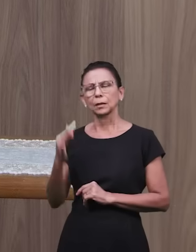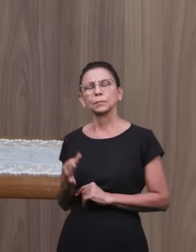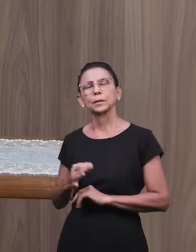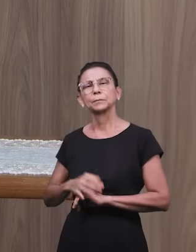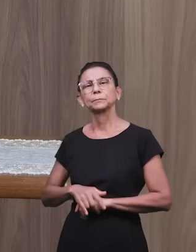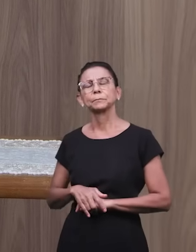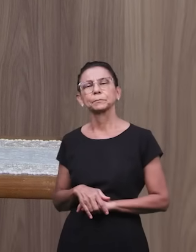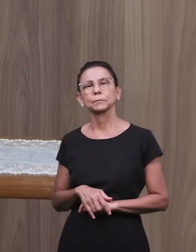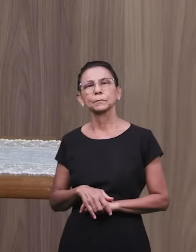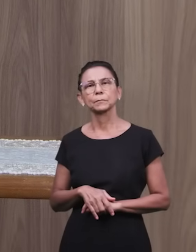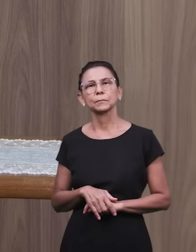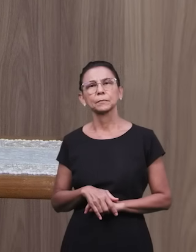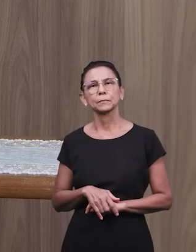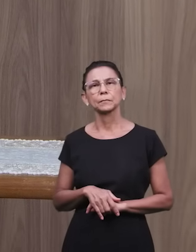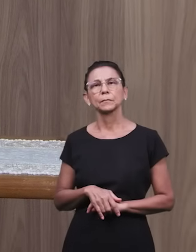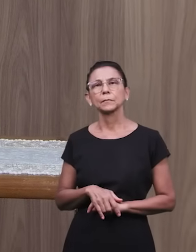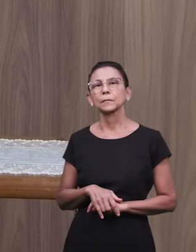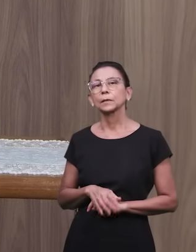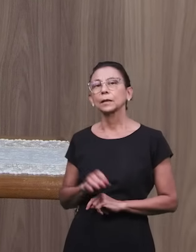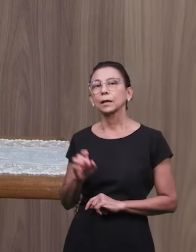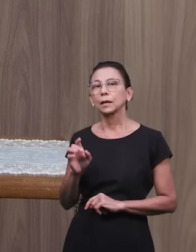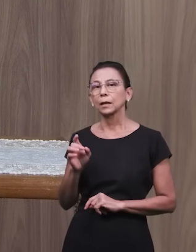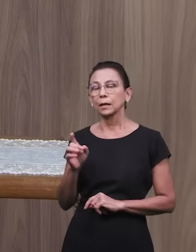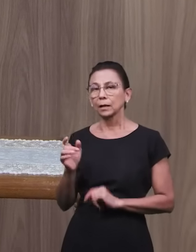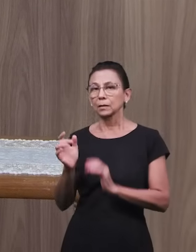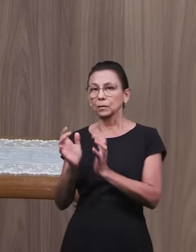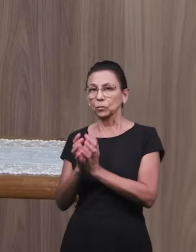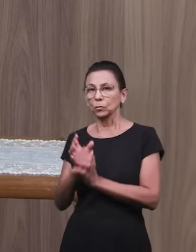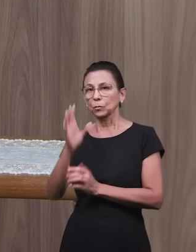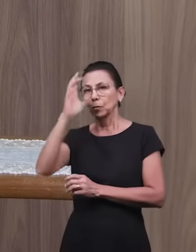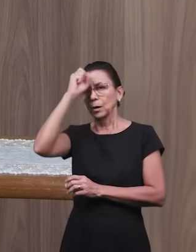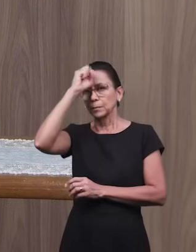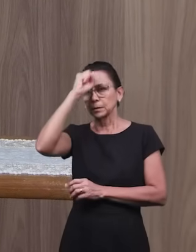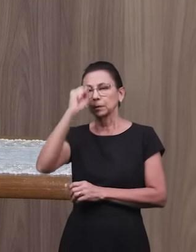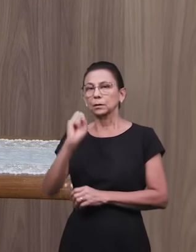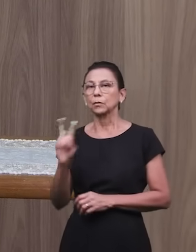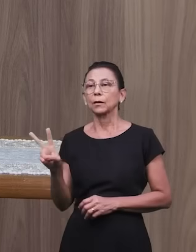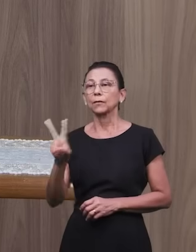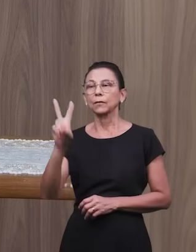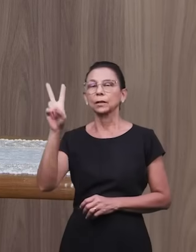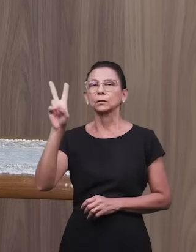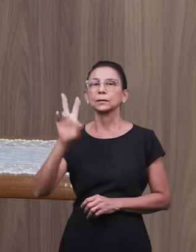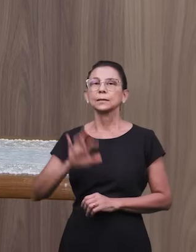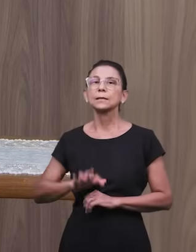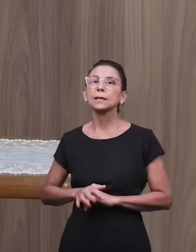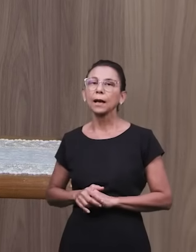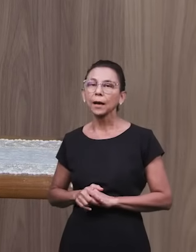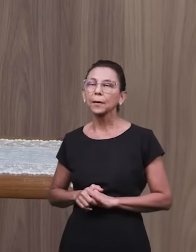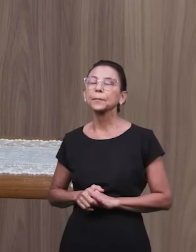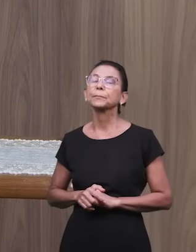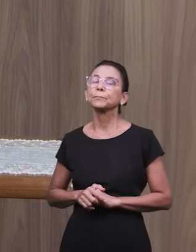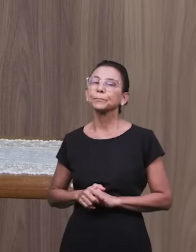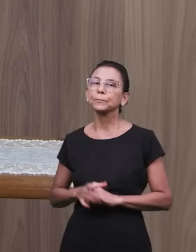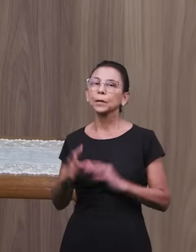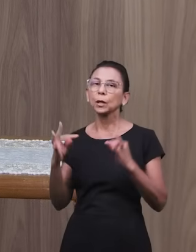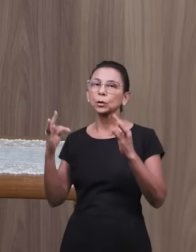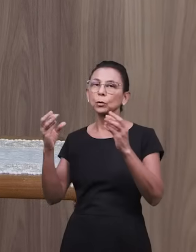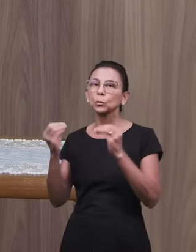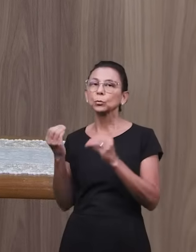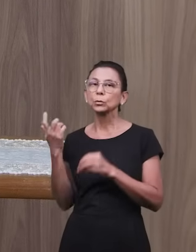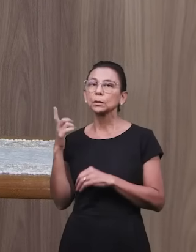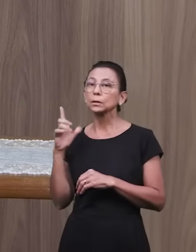que aprendeu a valorizar os recursos que recebeu e guardou os